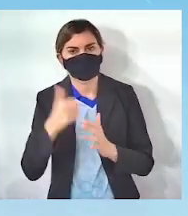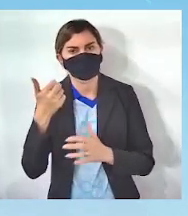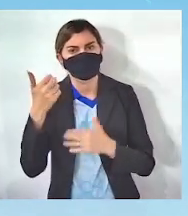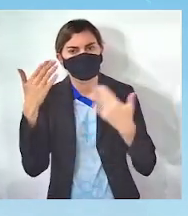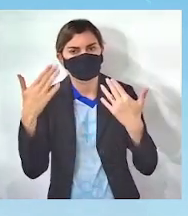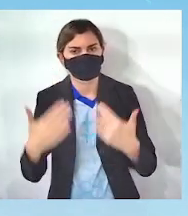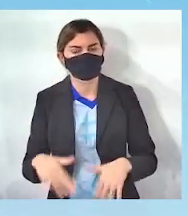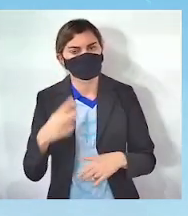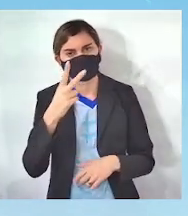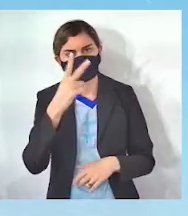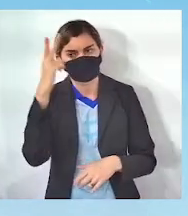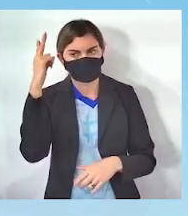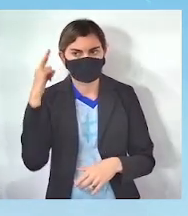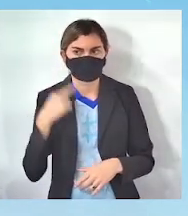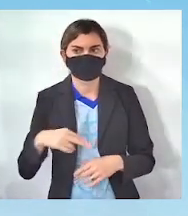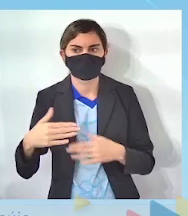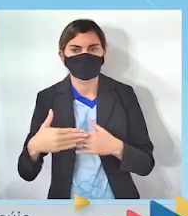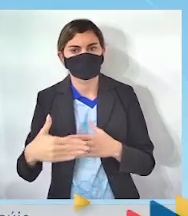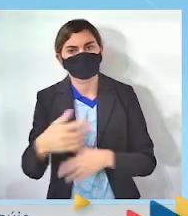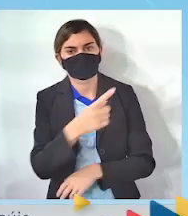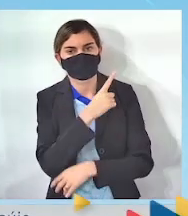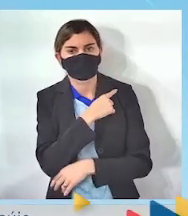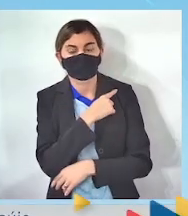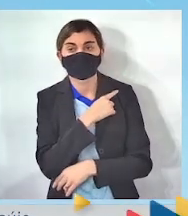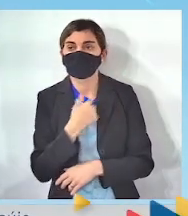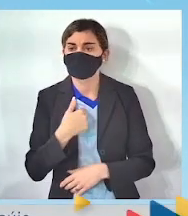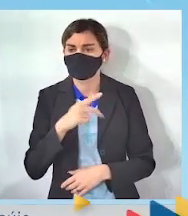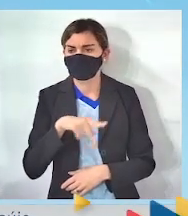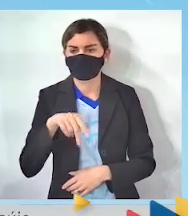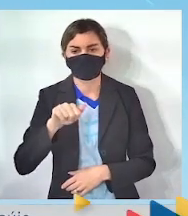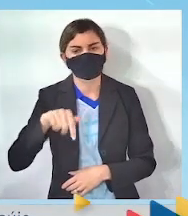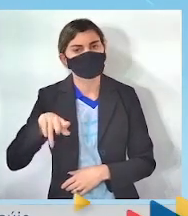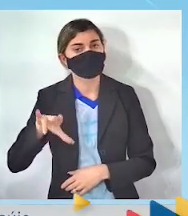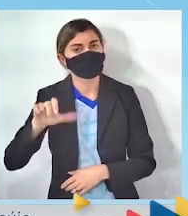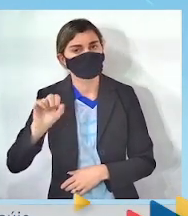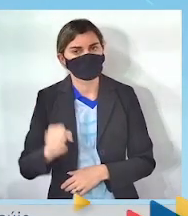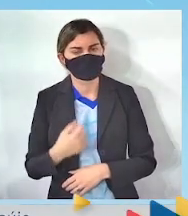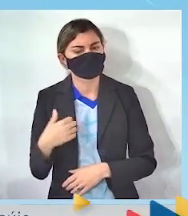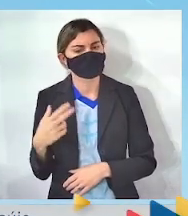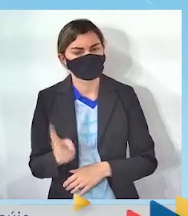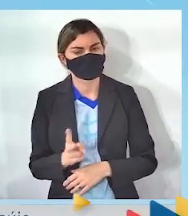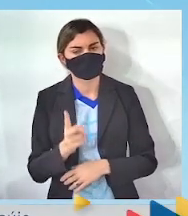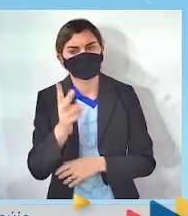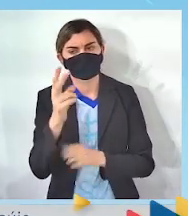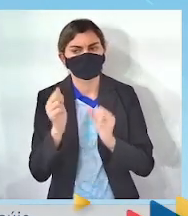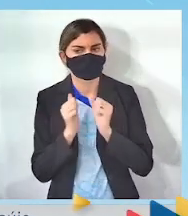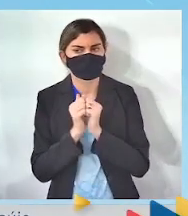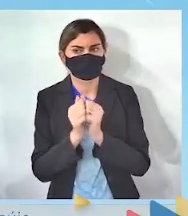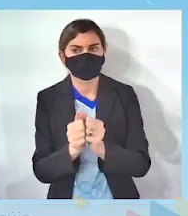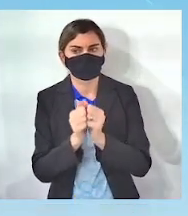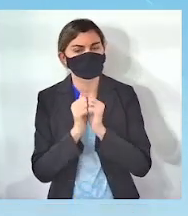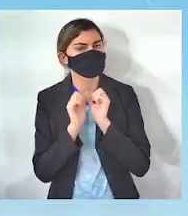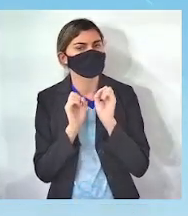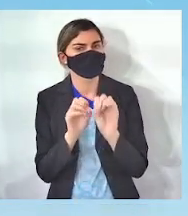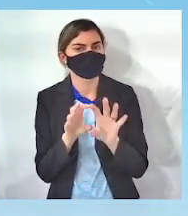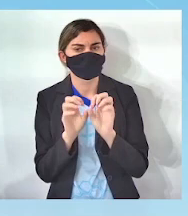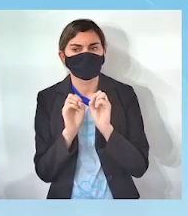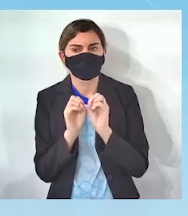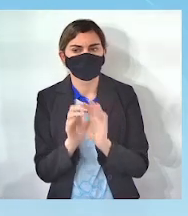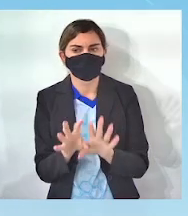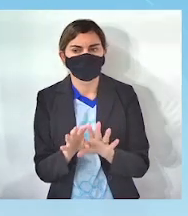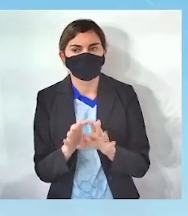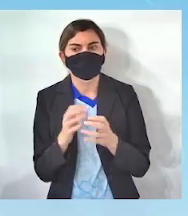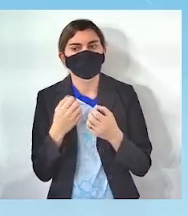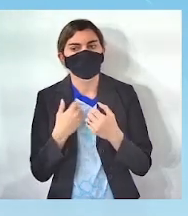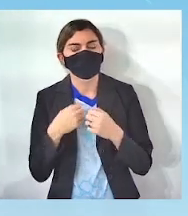vai enfrentar desde agora no primeiro ano. Eu sou o professor Aquiles Cavalcante e a gente continua aqui juntos em mais uma aula